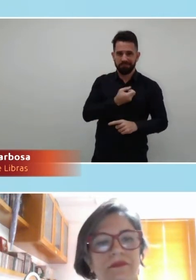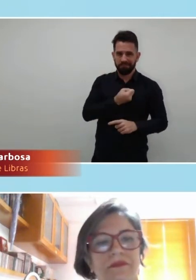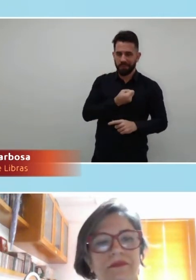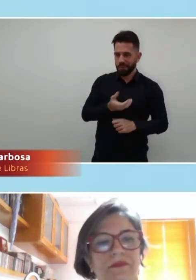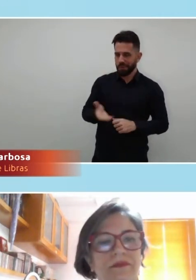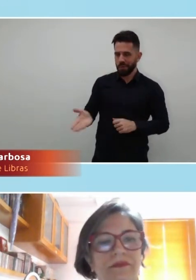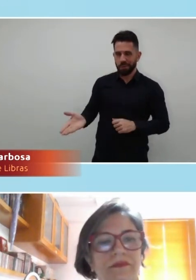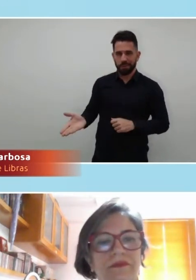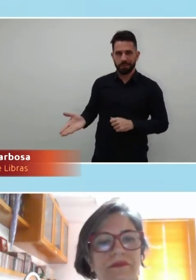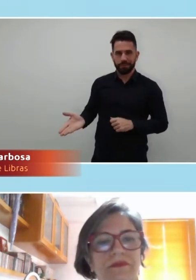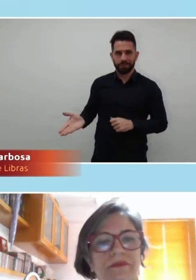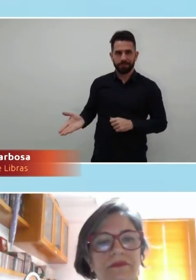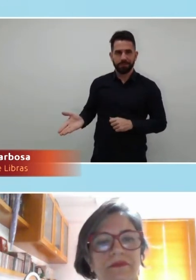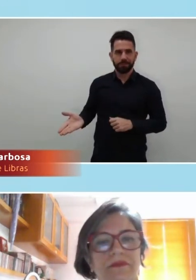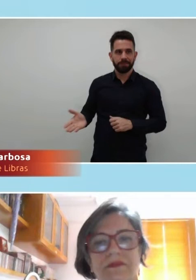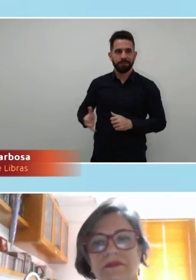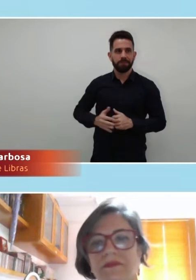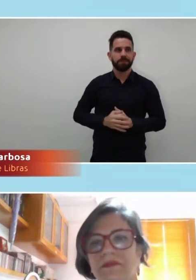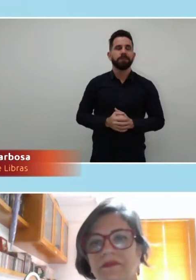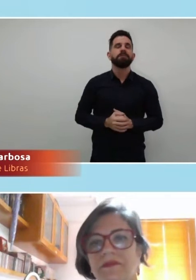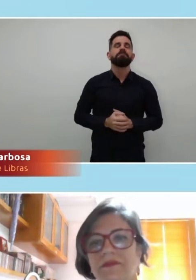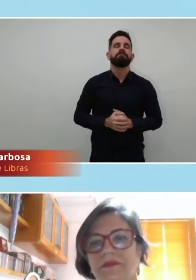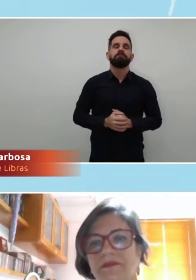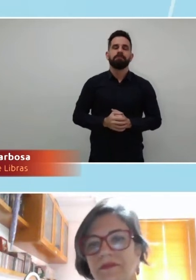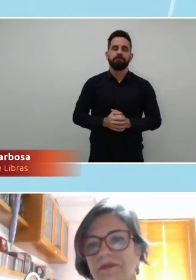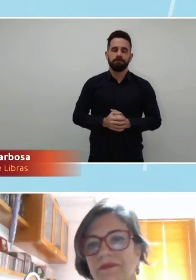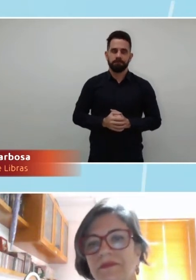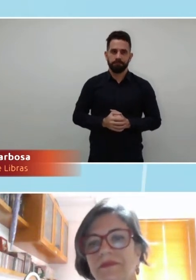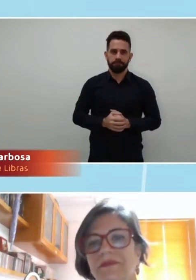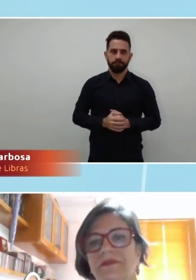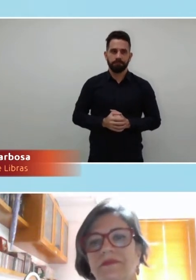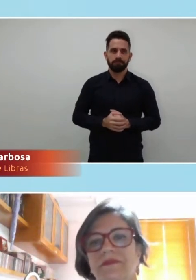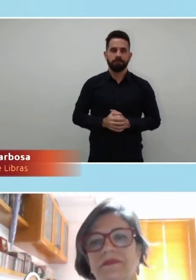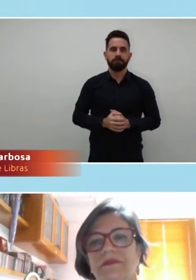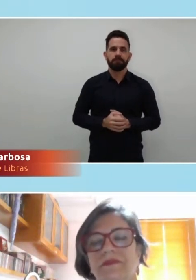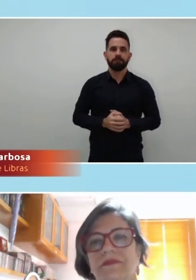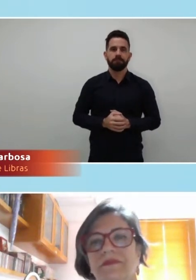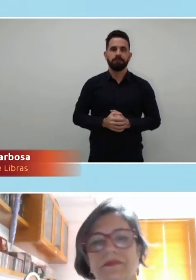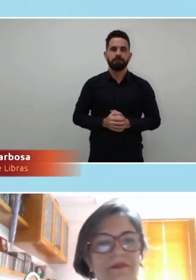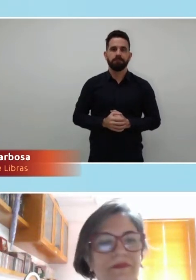62 99181 1406. 62